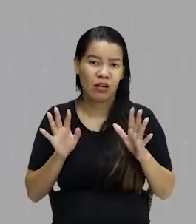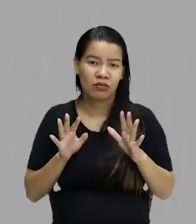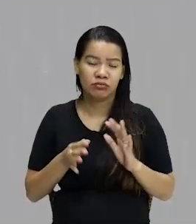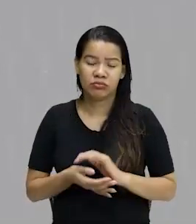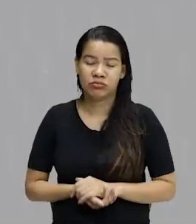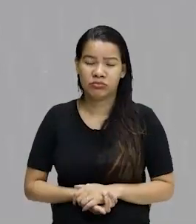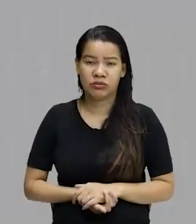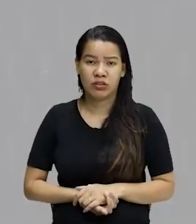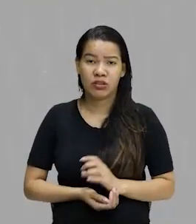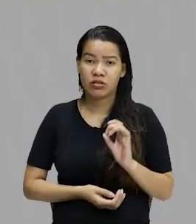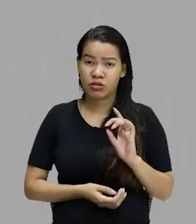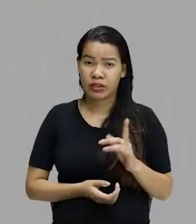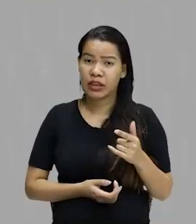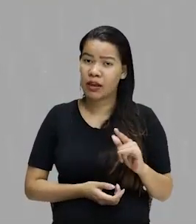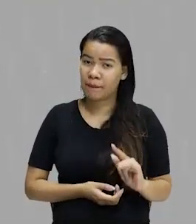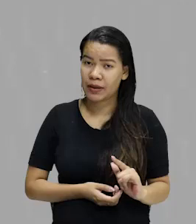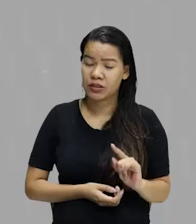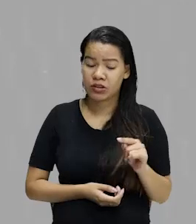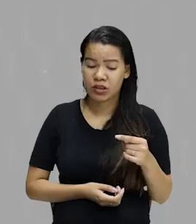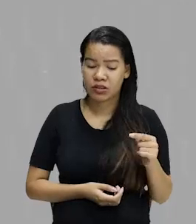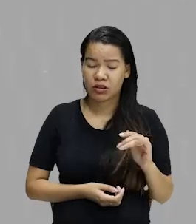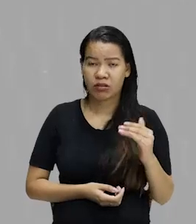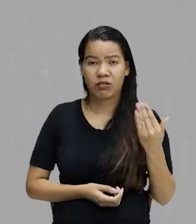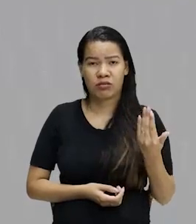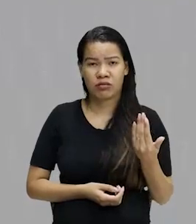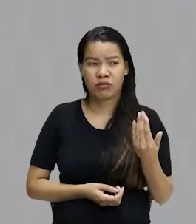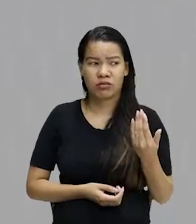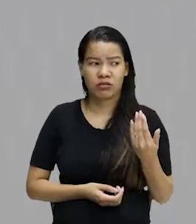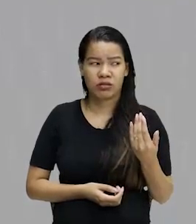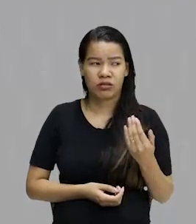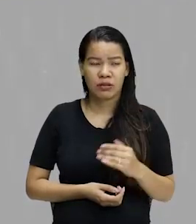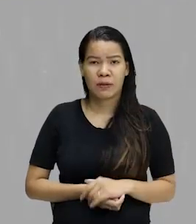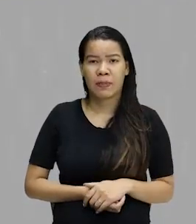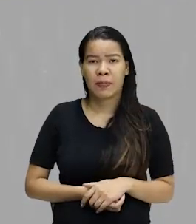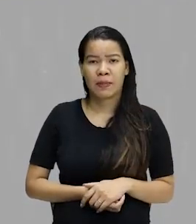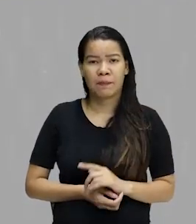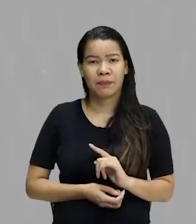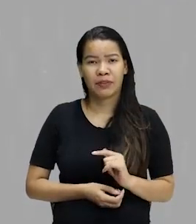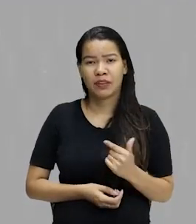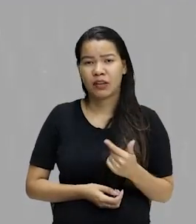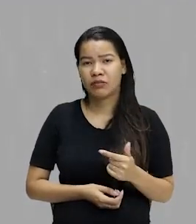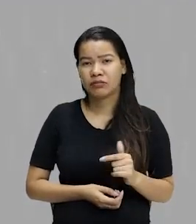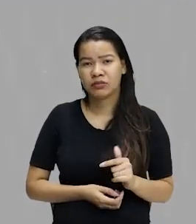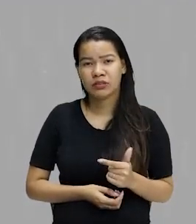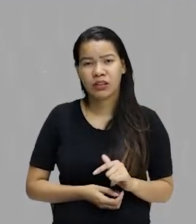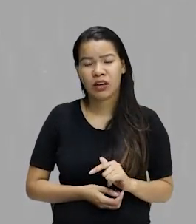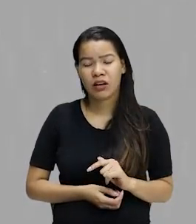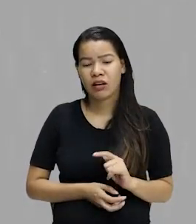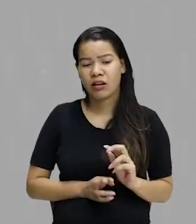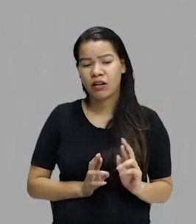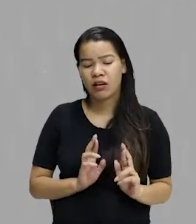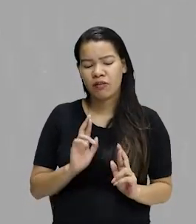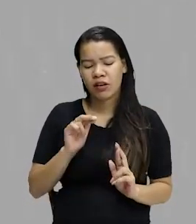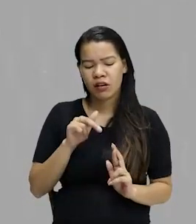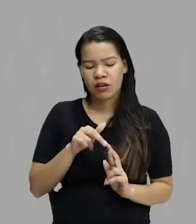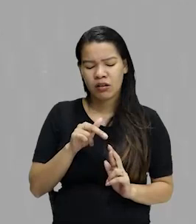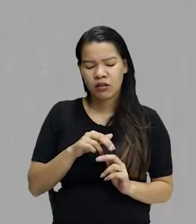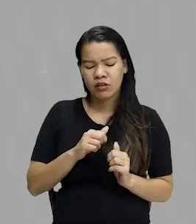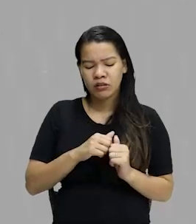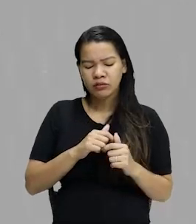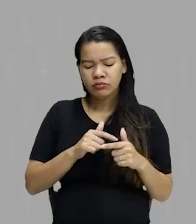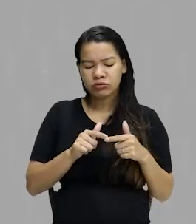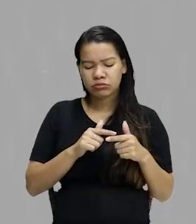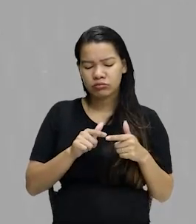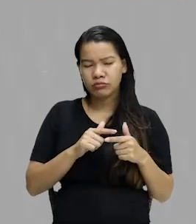alimentos. Só que, mais uma vez, essa situação ela não tem correspondência com o